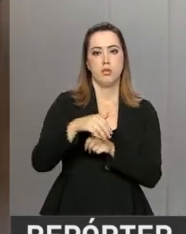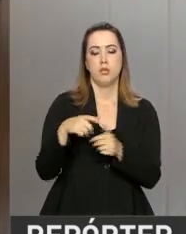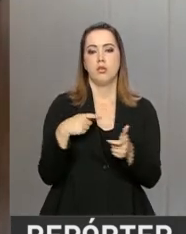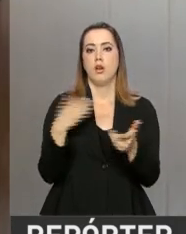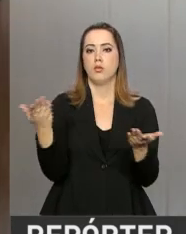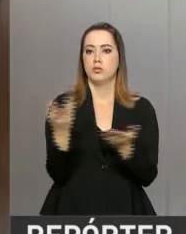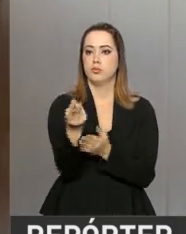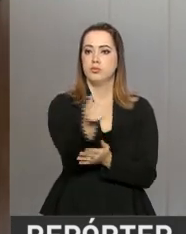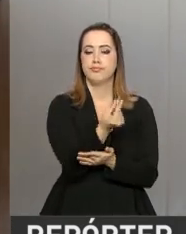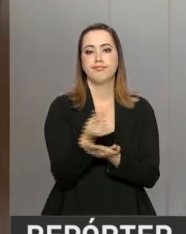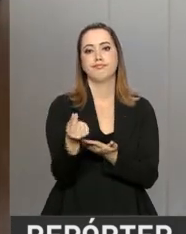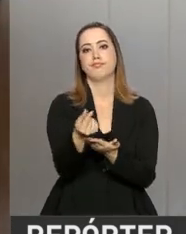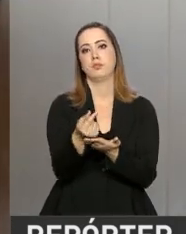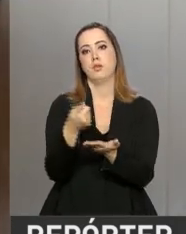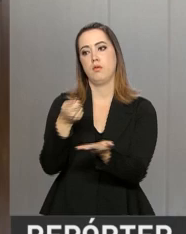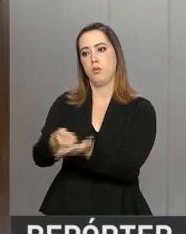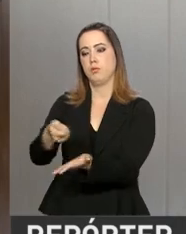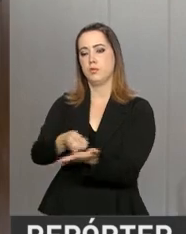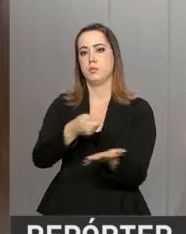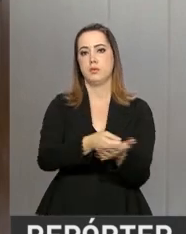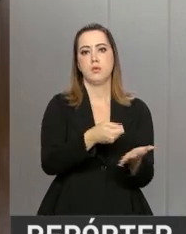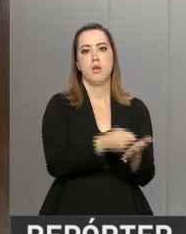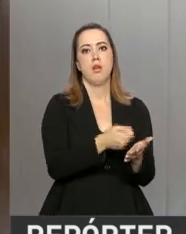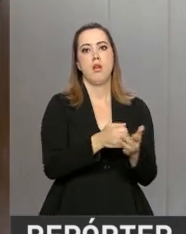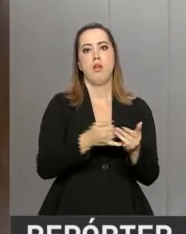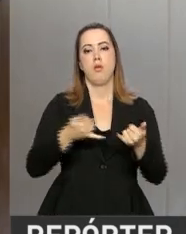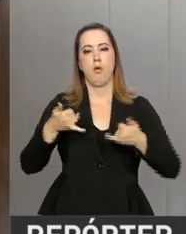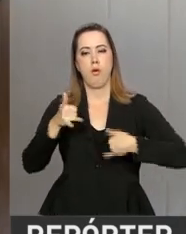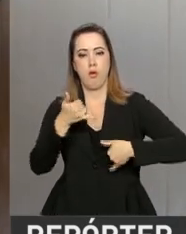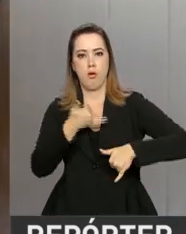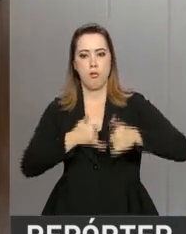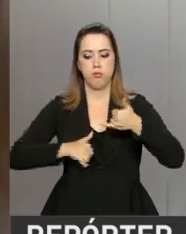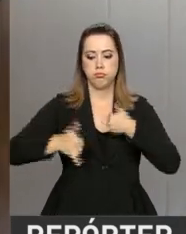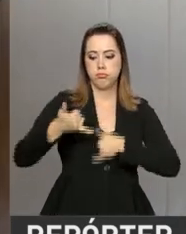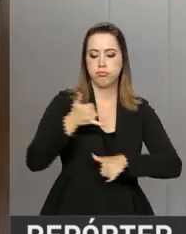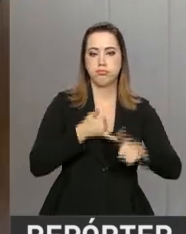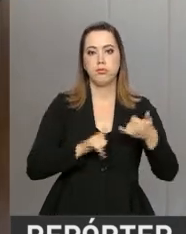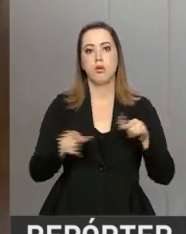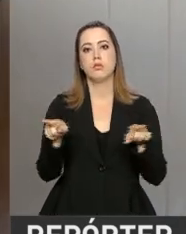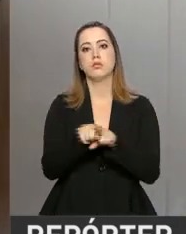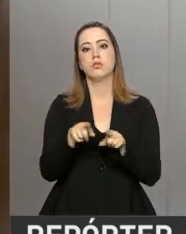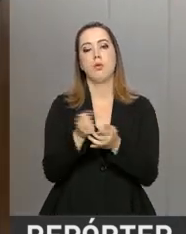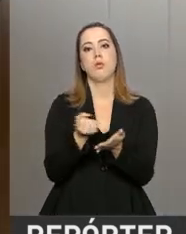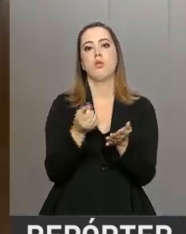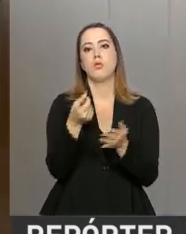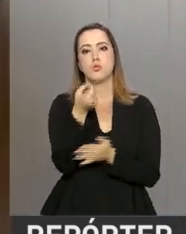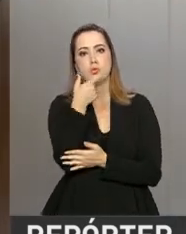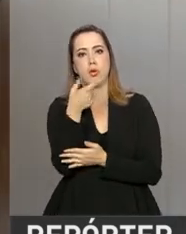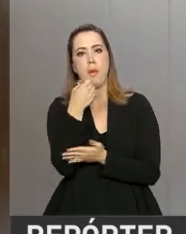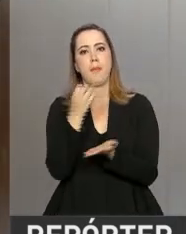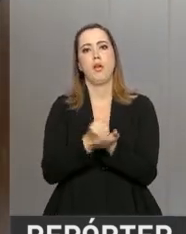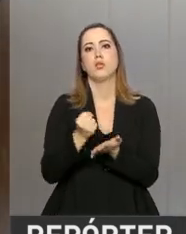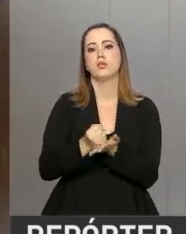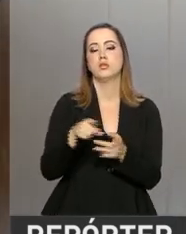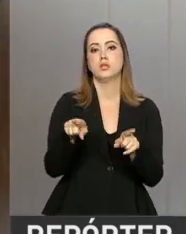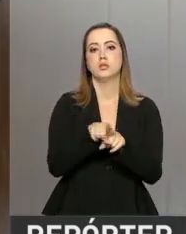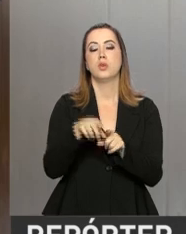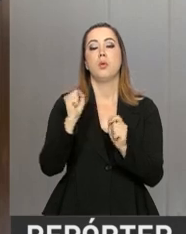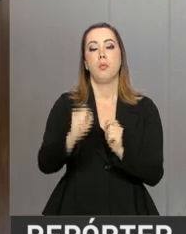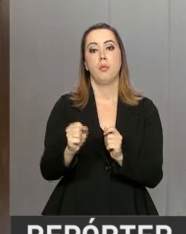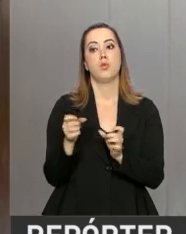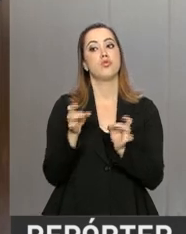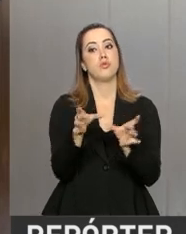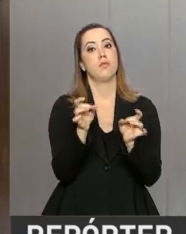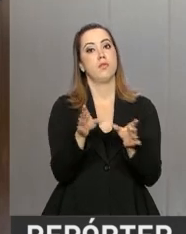de preço dos laboratórios, na medida em que os laboratórios percebem que o governo está cumprindo seus compromissos, pagando em dia, podem vender mais